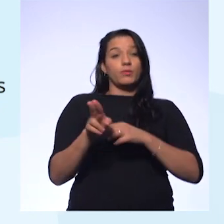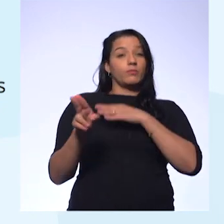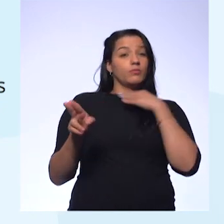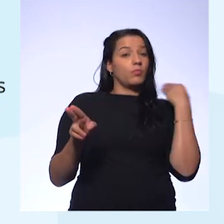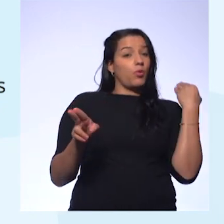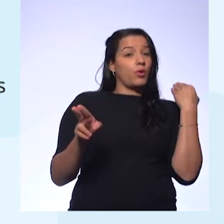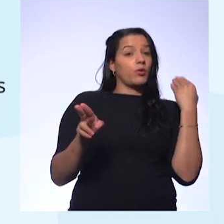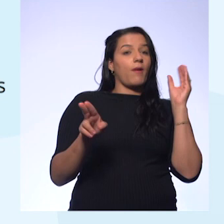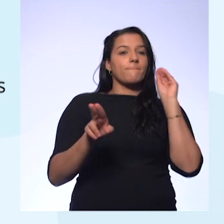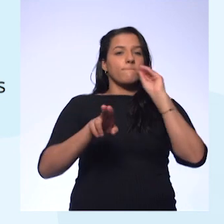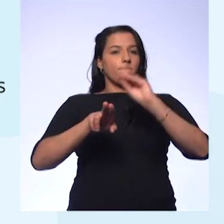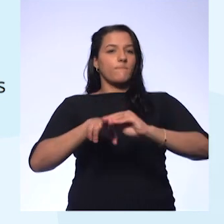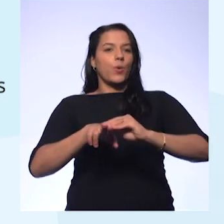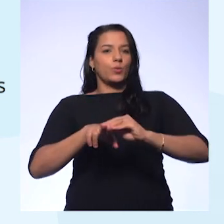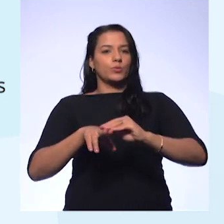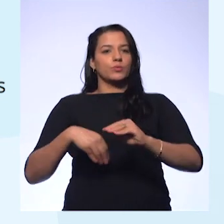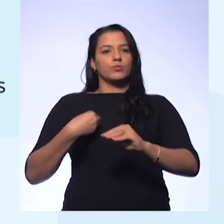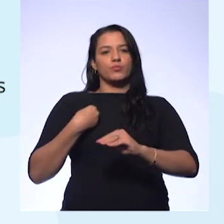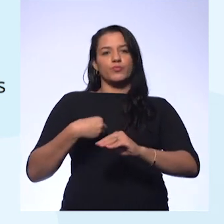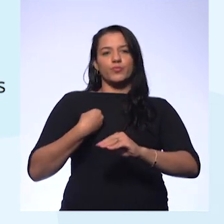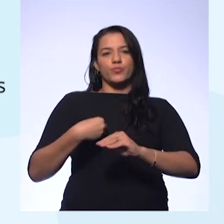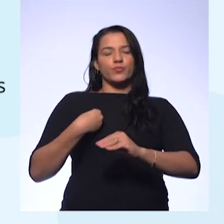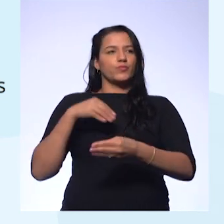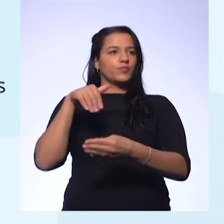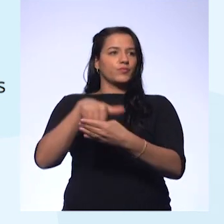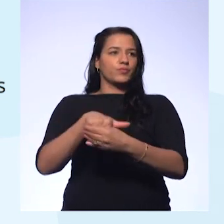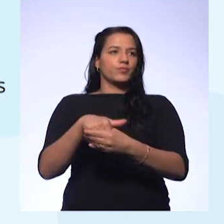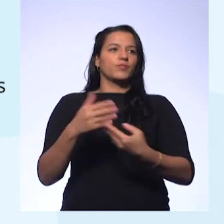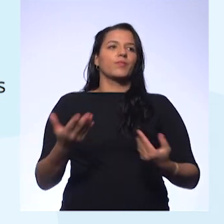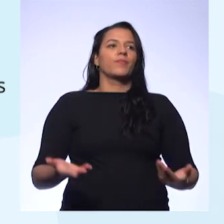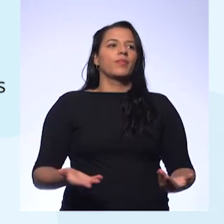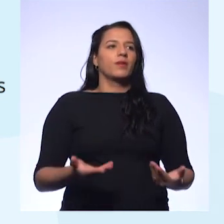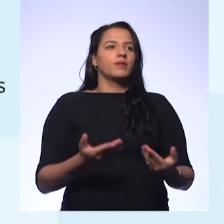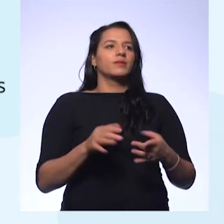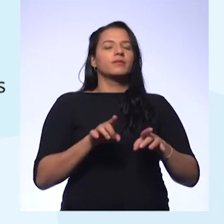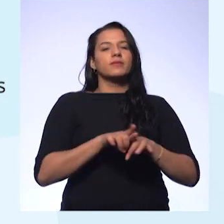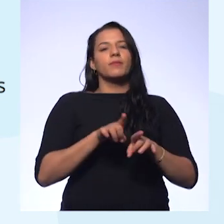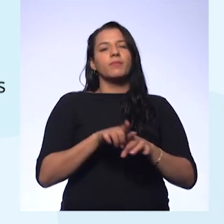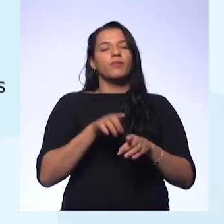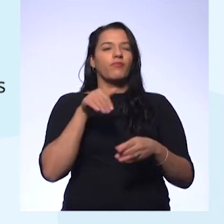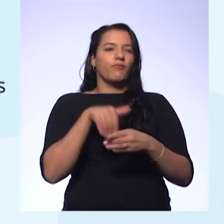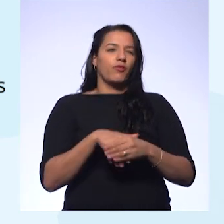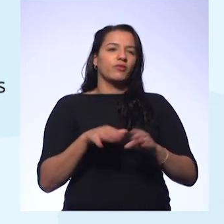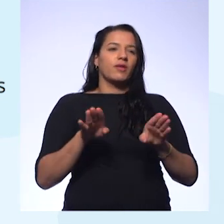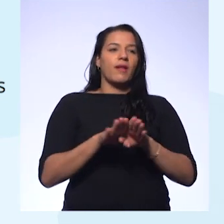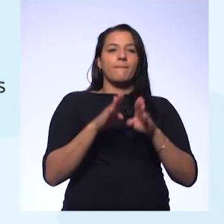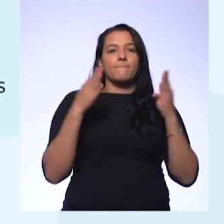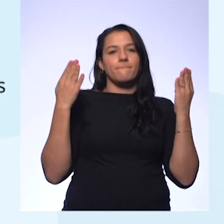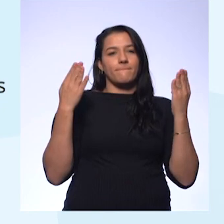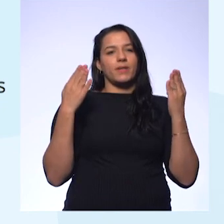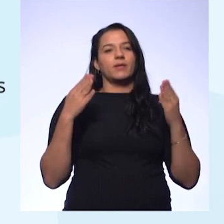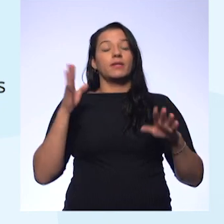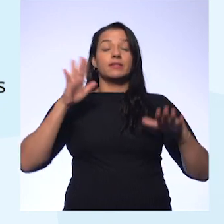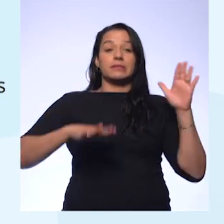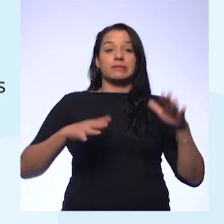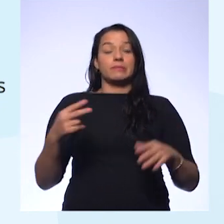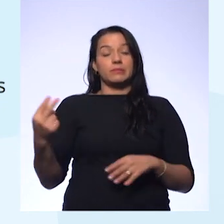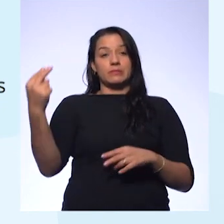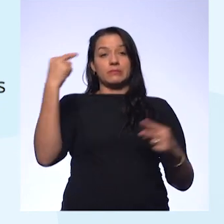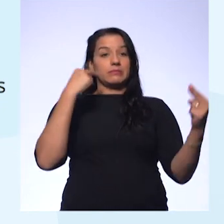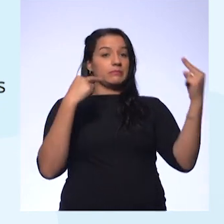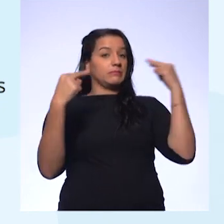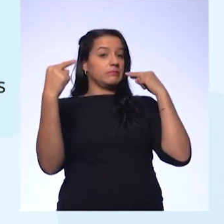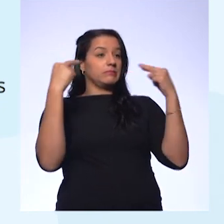cédula, como se ele estivesse vivo e votando. O voto era aberto, né? Então muitas pessoas tinham medo de votar no candidato da